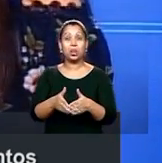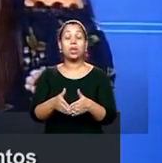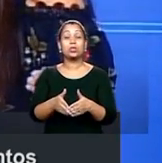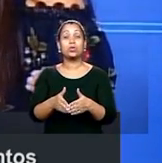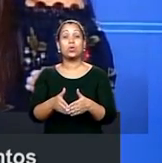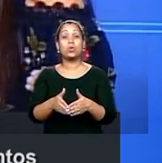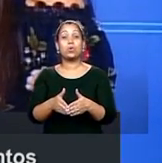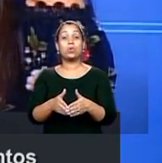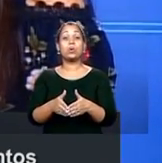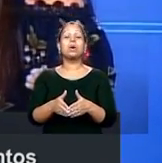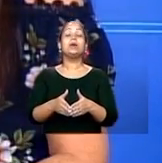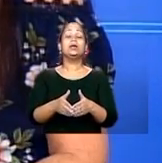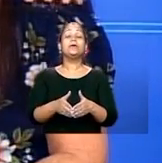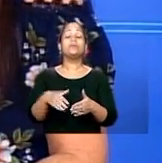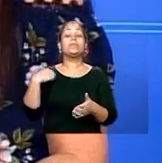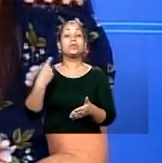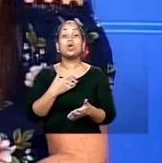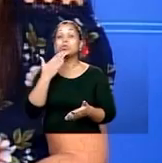gente faz esse encaminhamento,